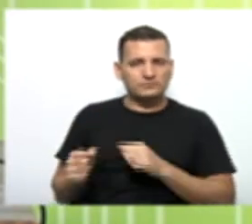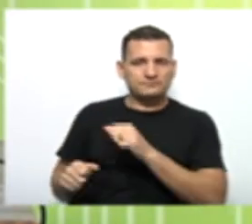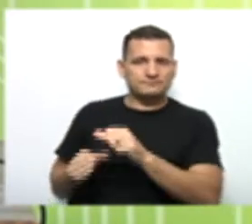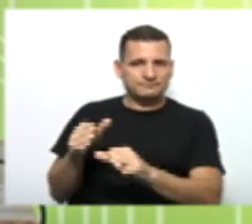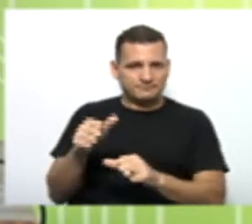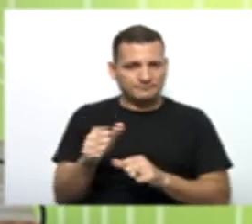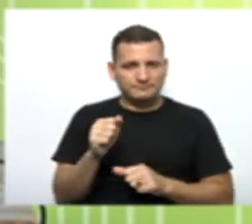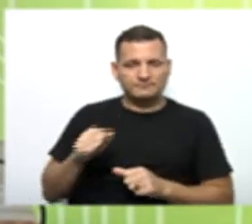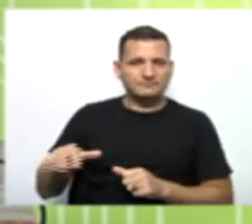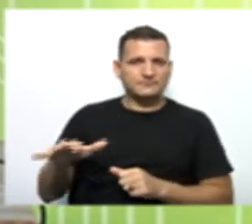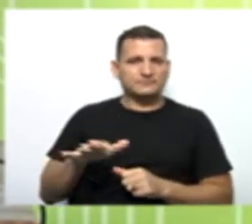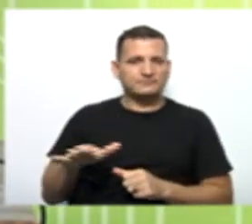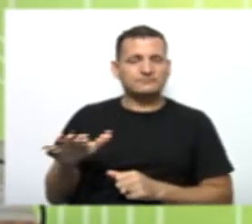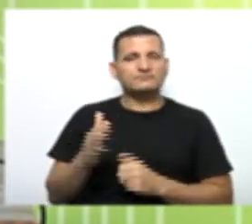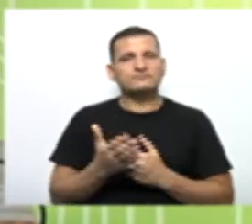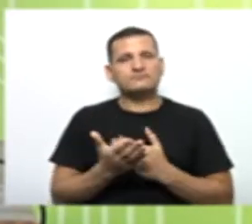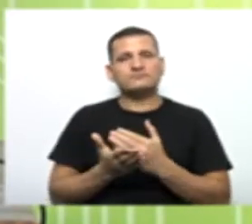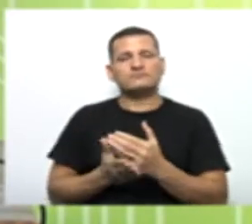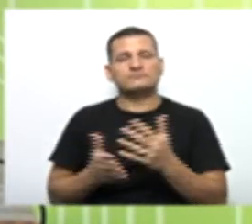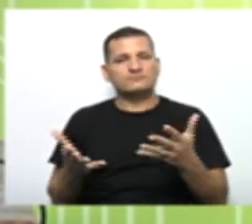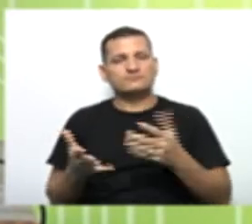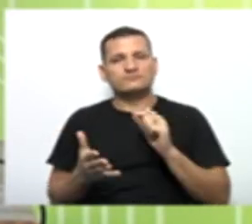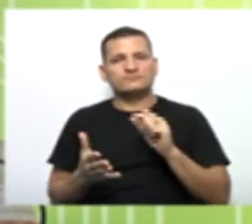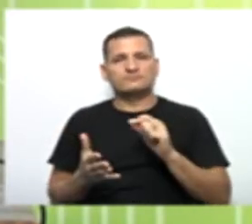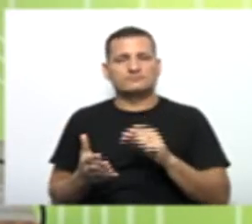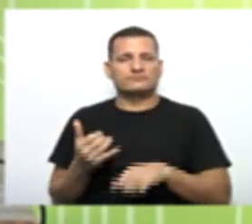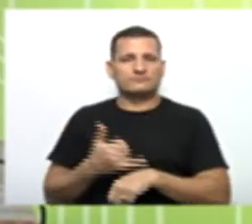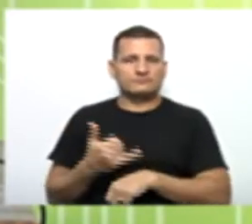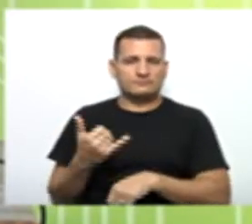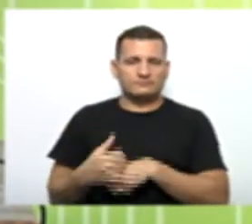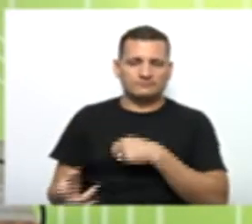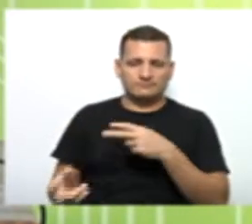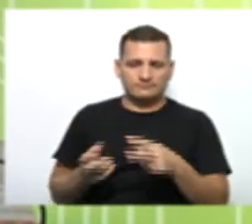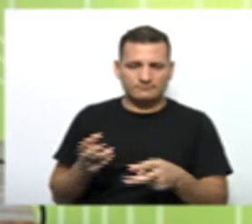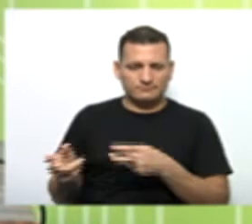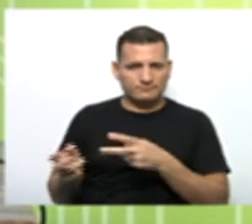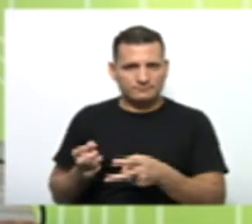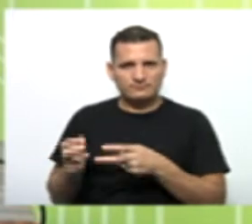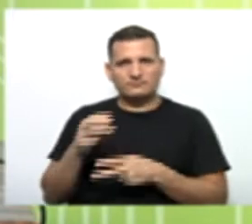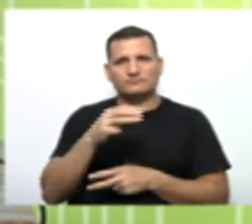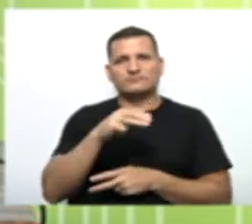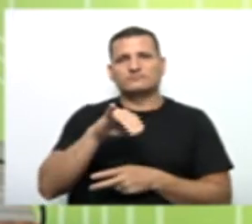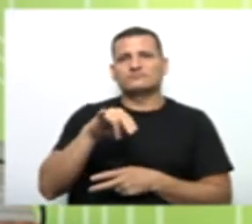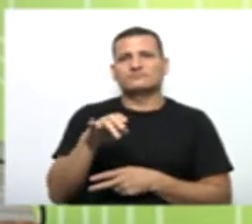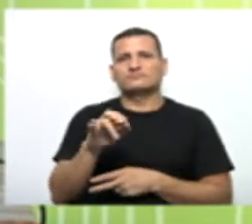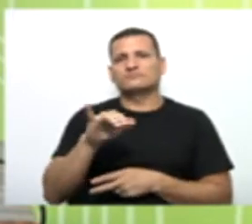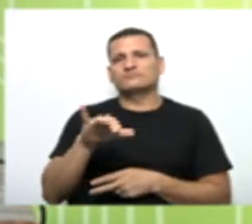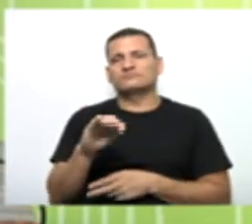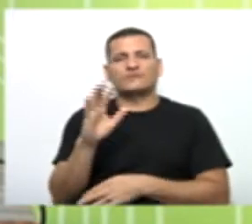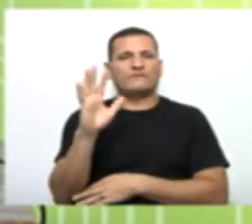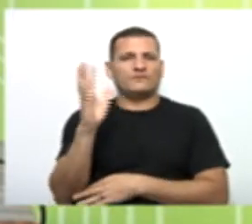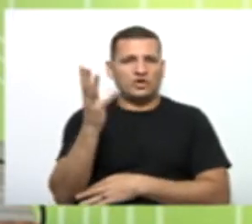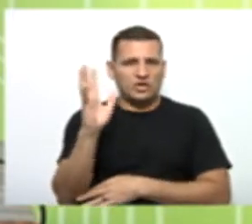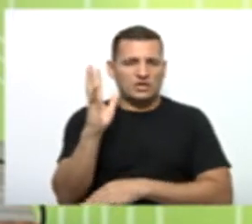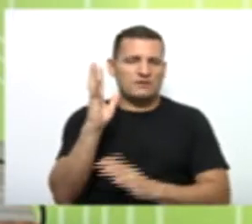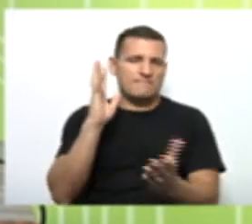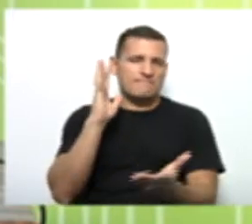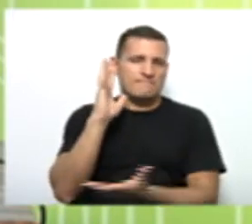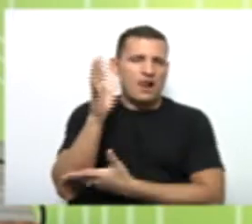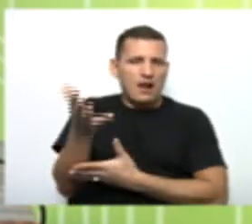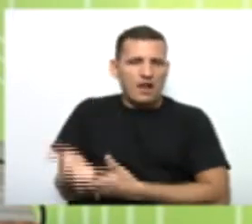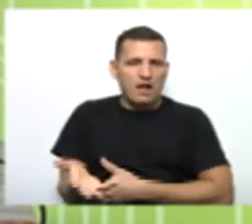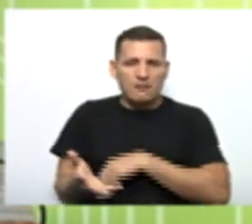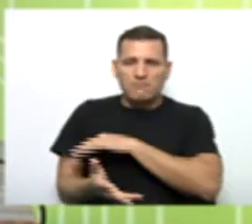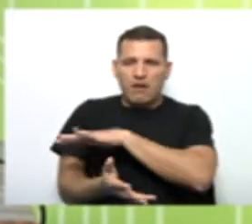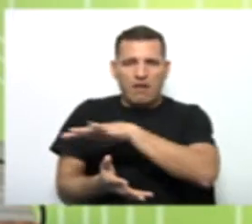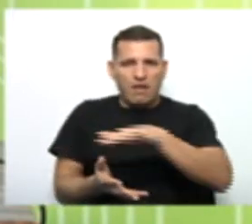começa agora um estágio de grande mineração, retirando grandes quantidades de minério, derrubando grandes quantidades de floresta, desviando